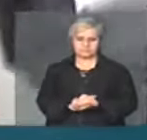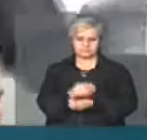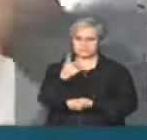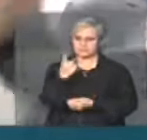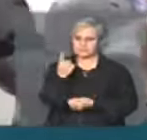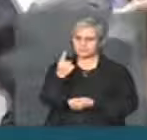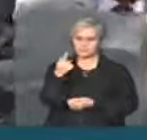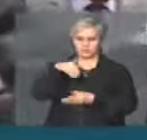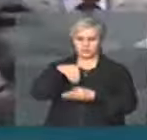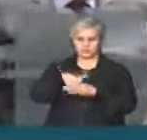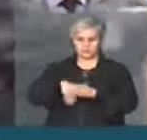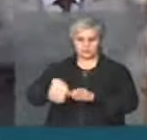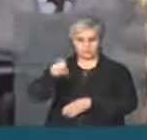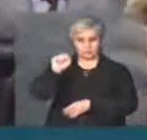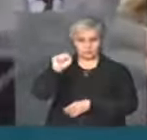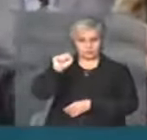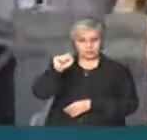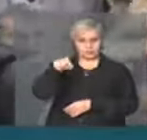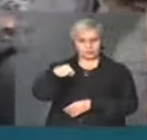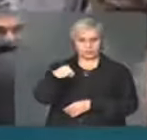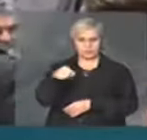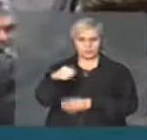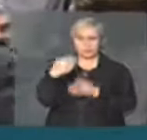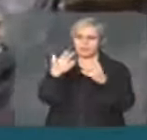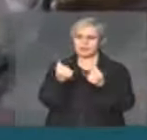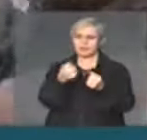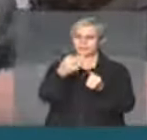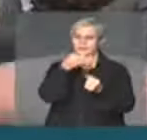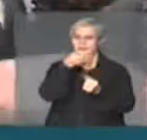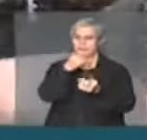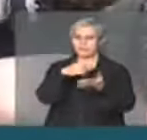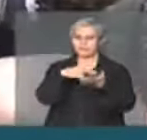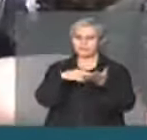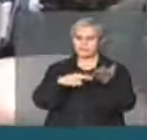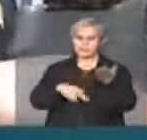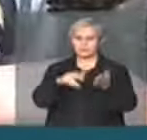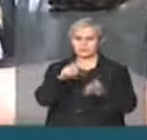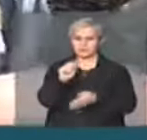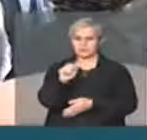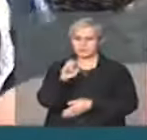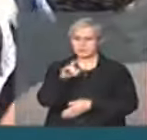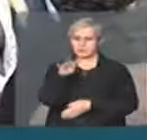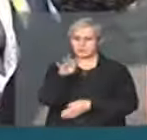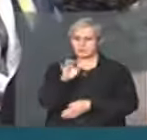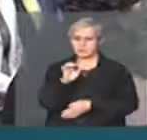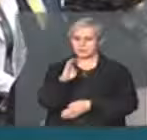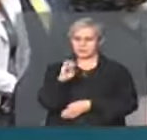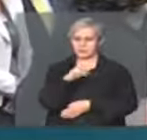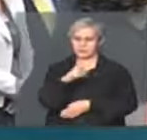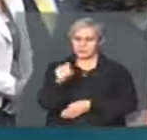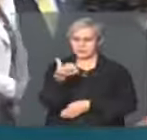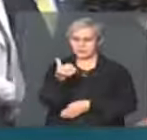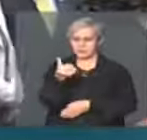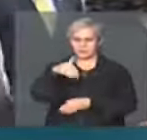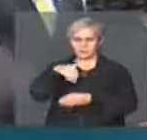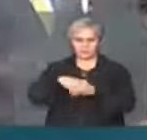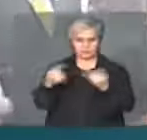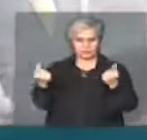André! 21 votos favorável ao parecer deputado Laerte Bessa, 6 votos